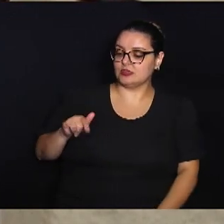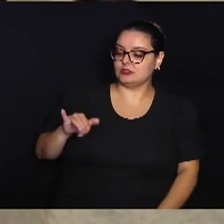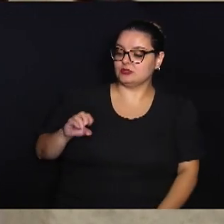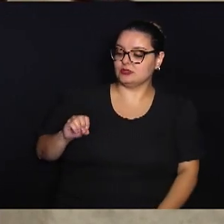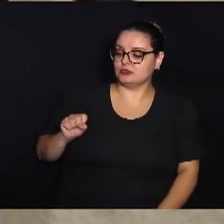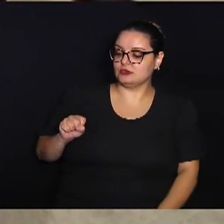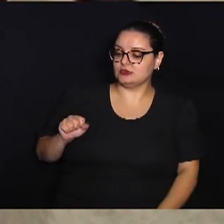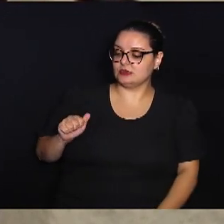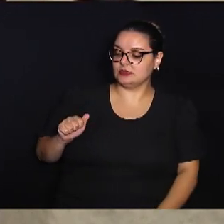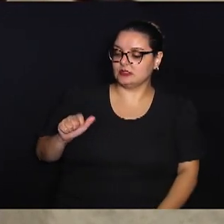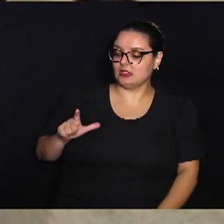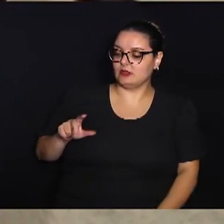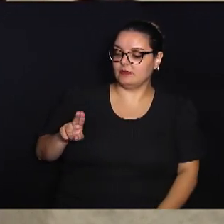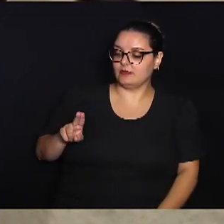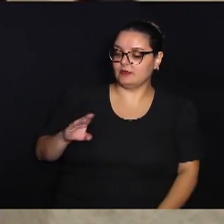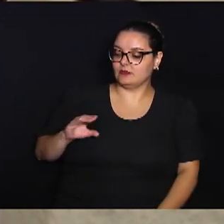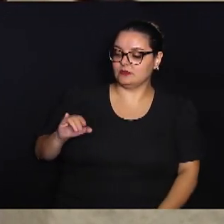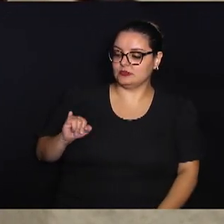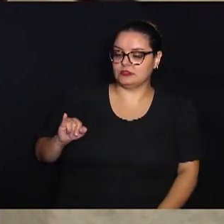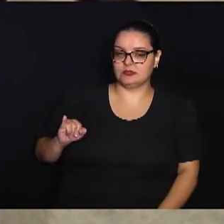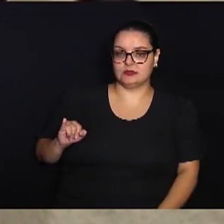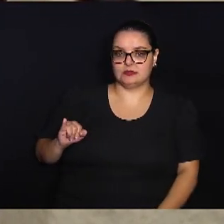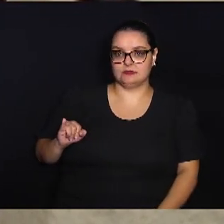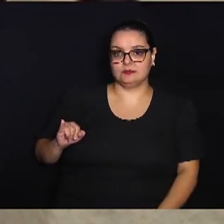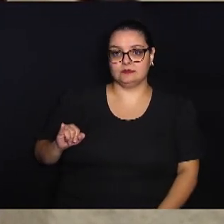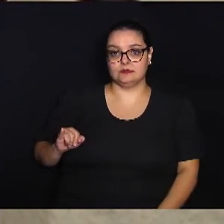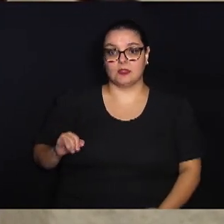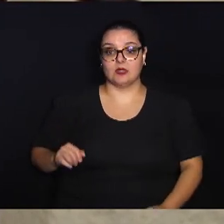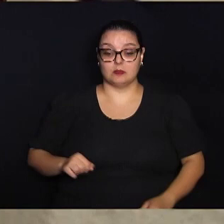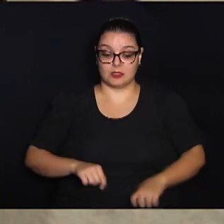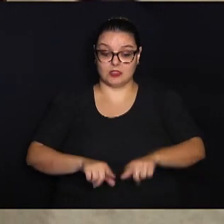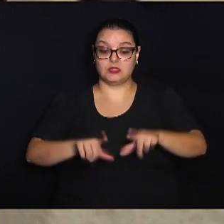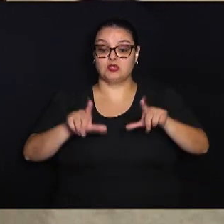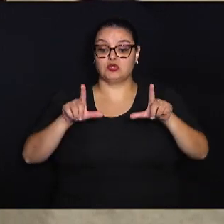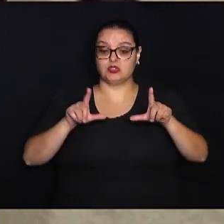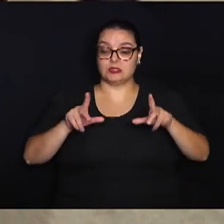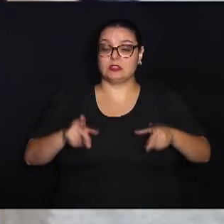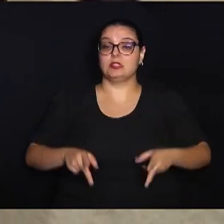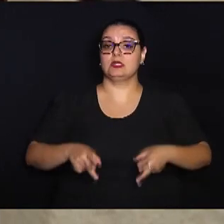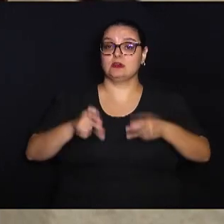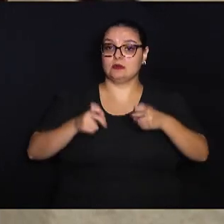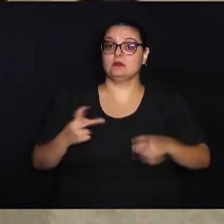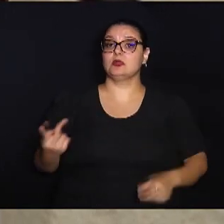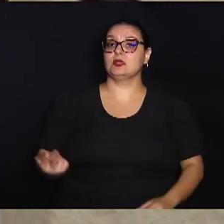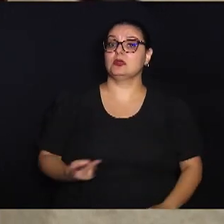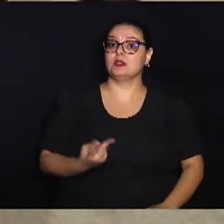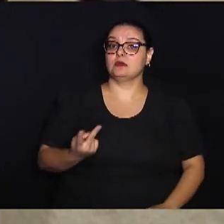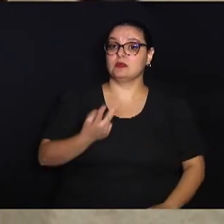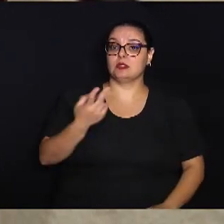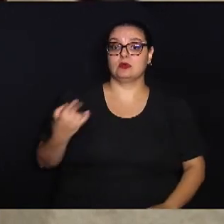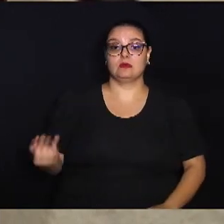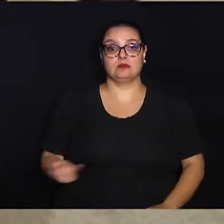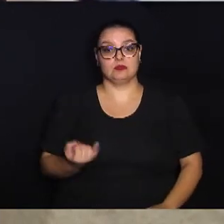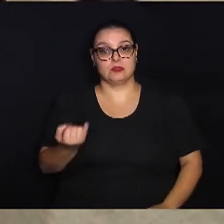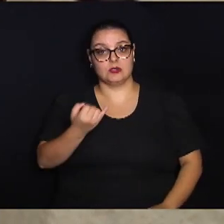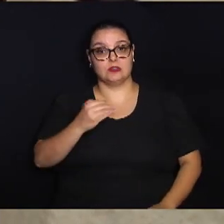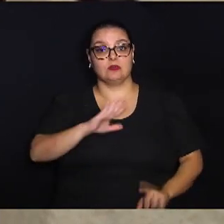foi criado com a intenção de destacar, reconhecer,